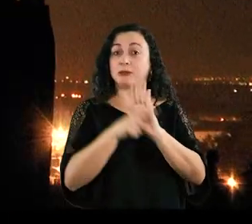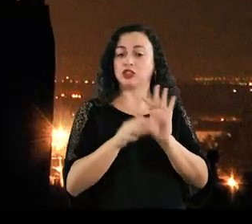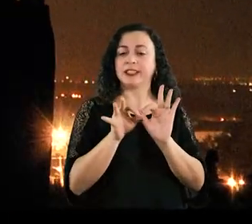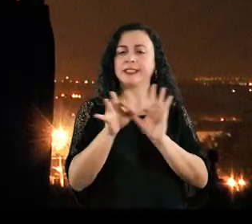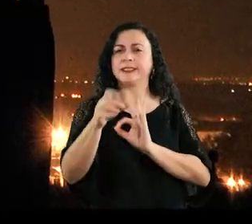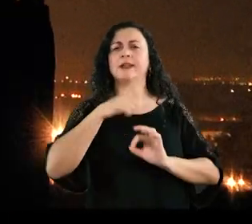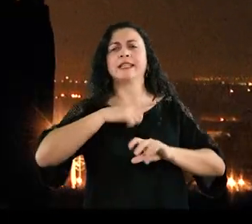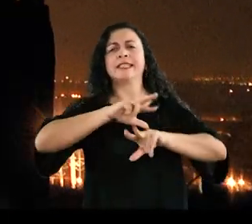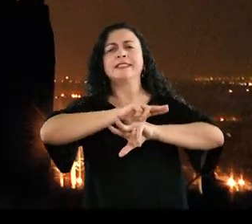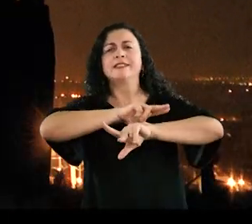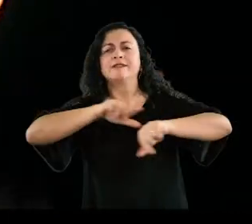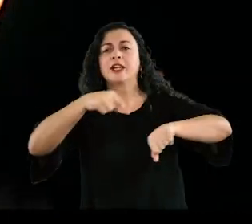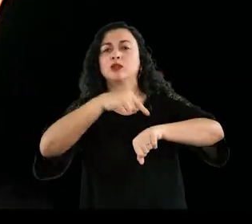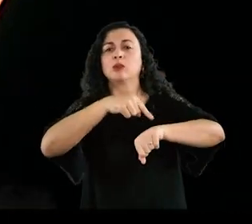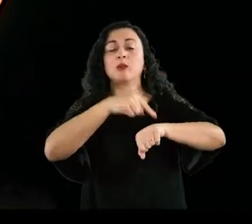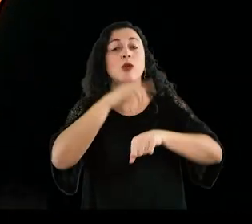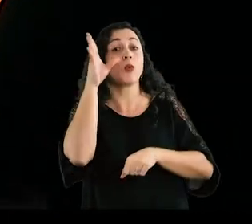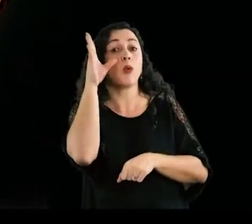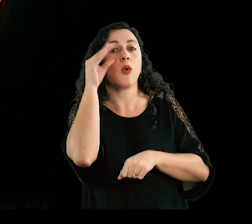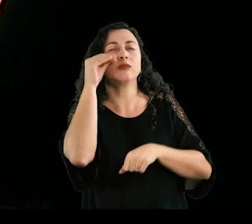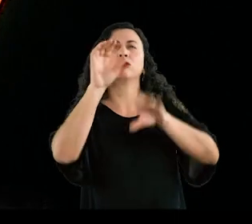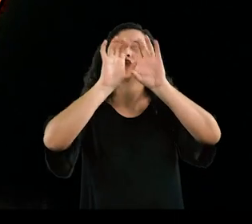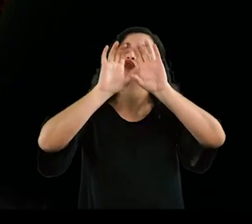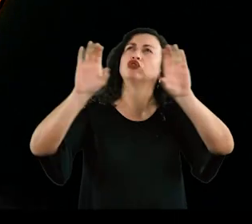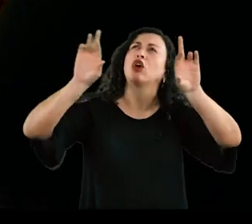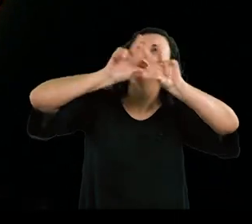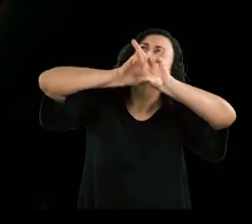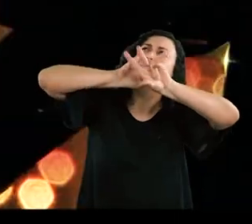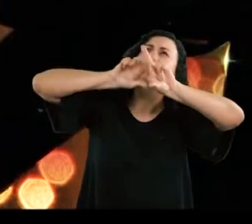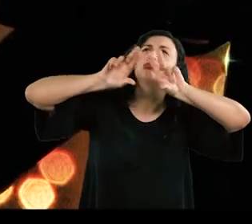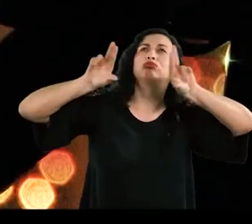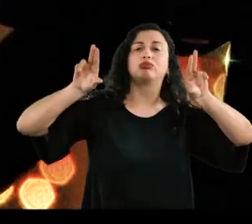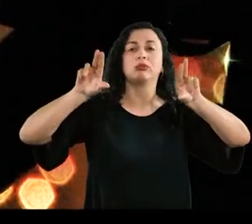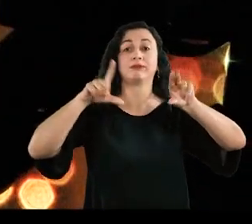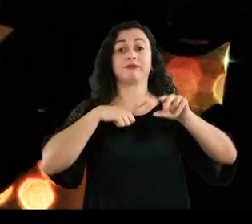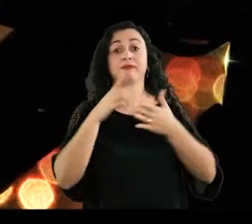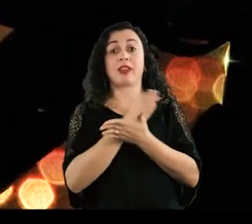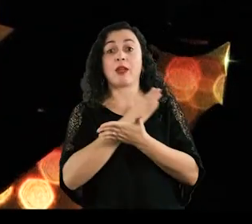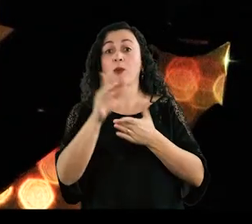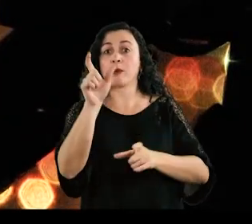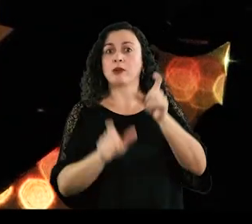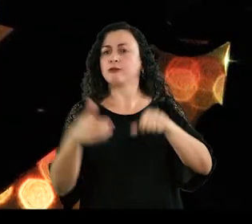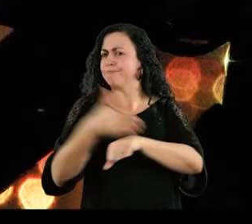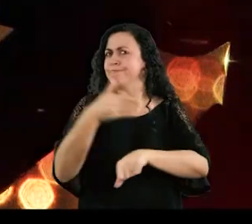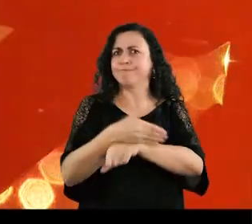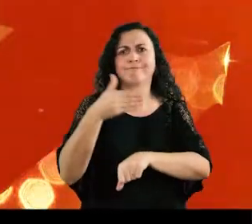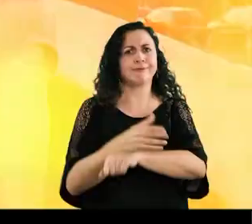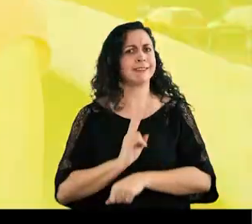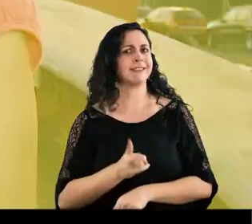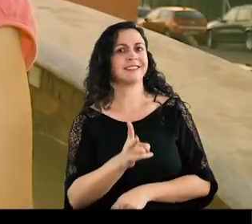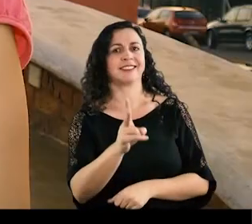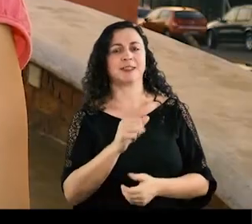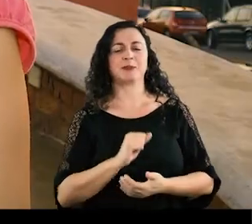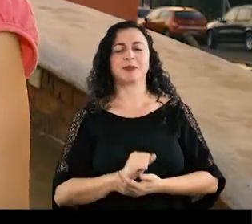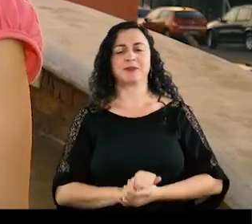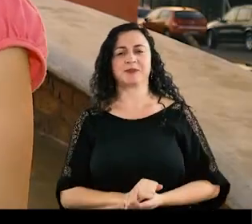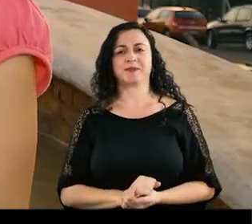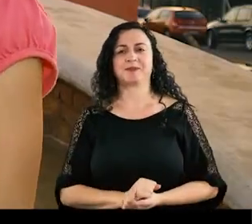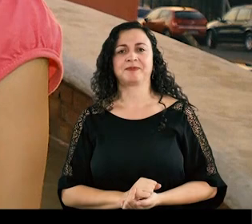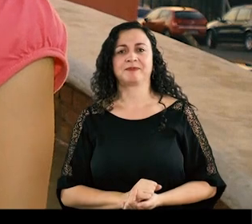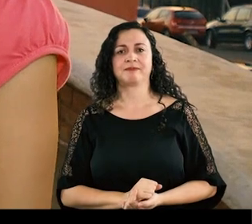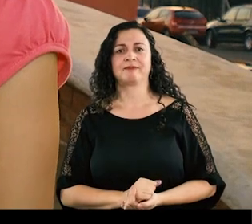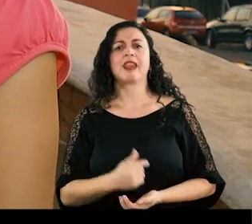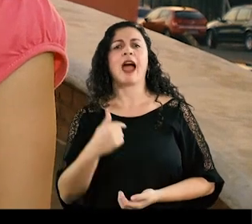realiza vários momentos de observação do céu. E há quem marque presença em quase todos.